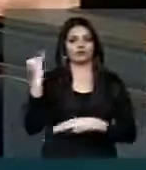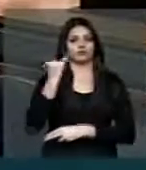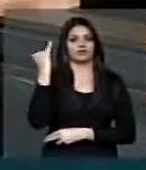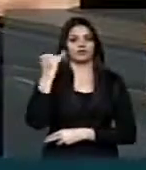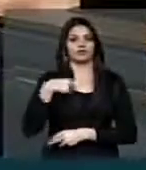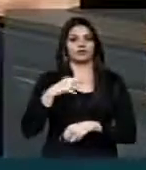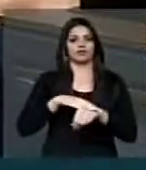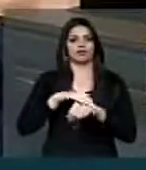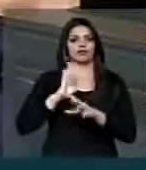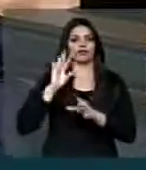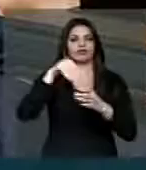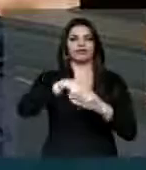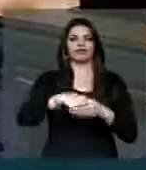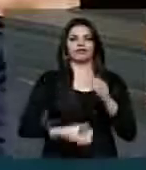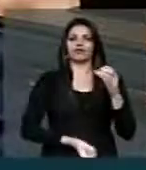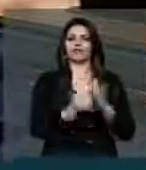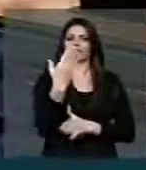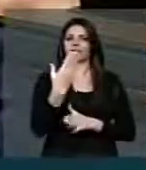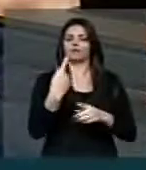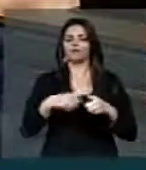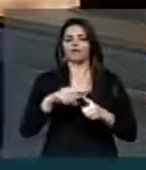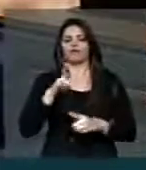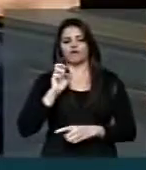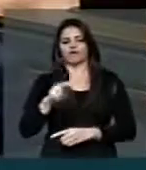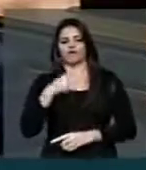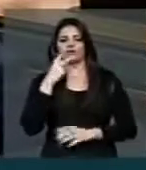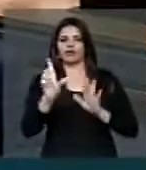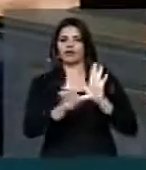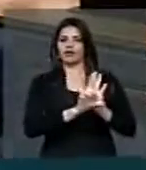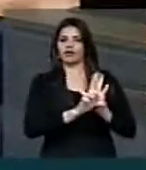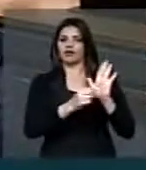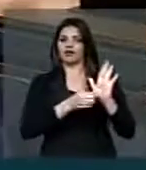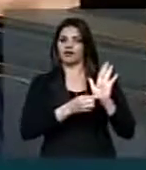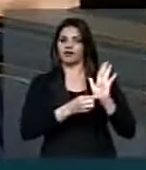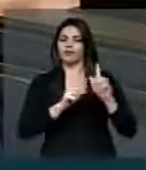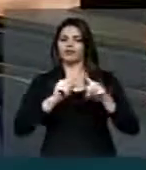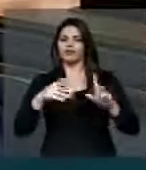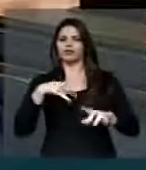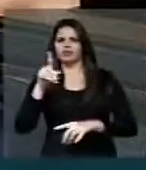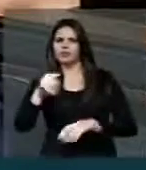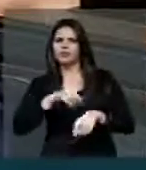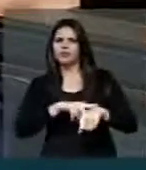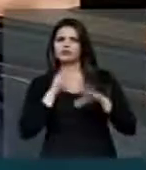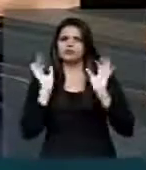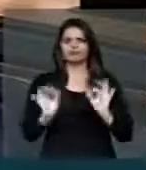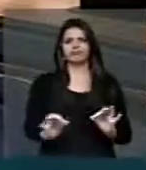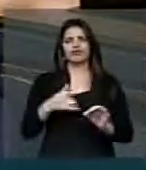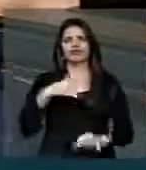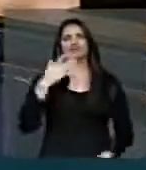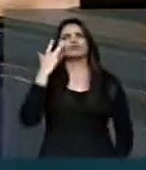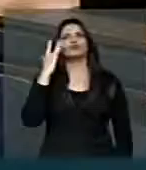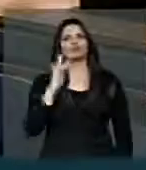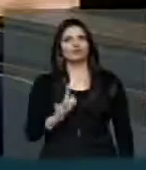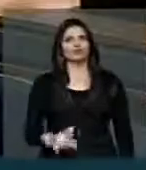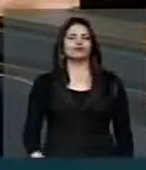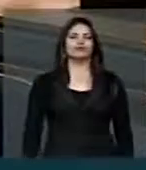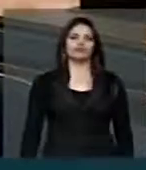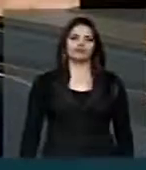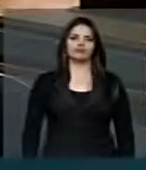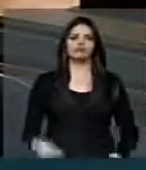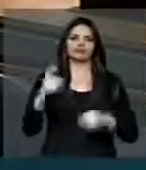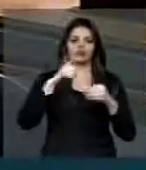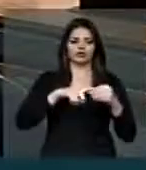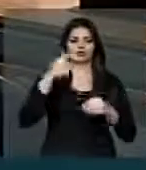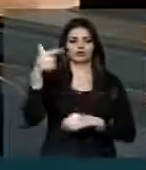importantes a serem introduzidas, aí sim vou falar, num marco legal. Mas será que é esse o momento? Eu tenho essa dúvida e eu vou voltar